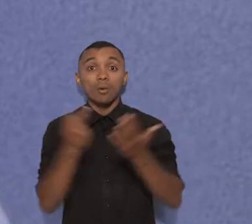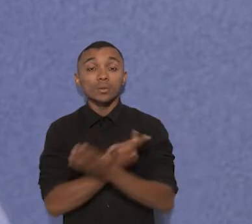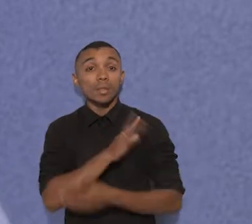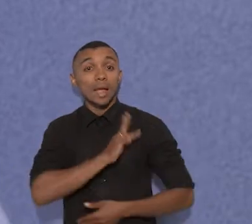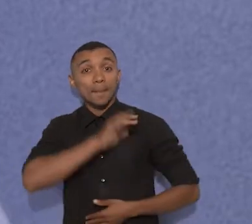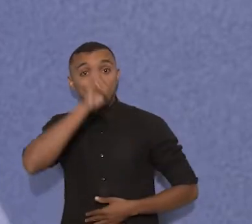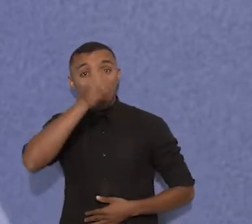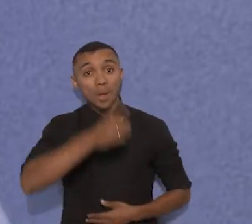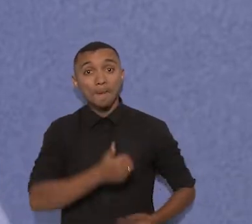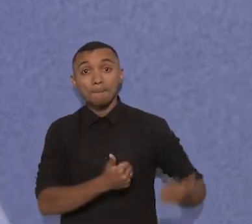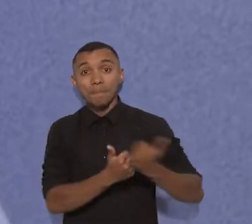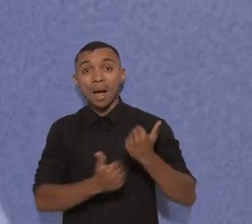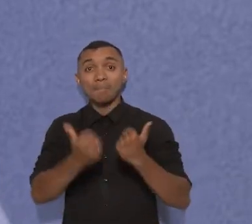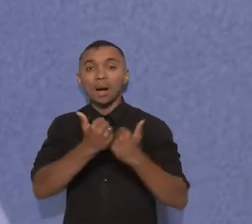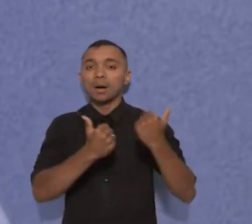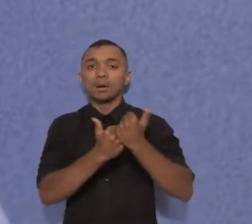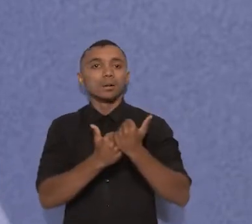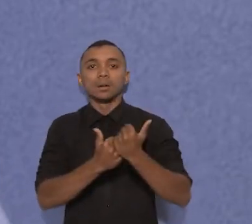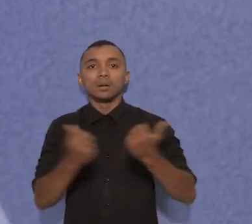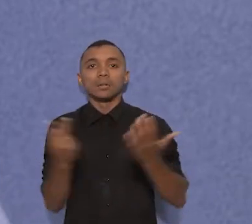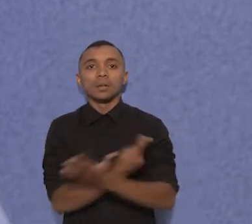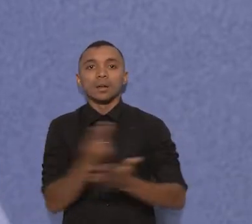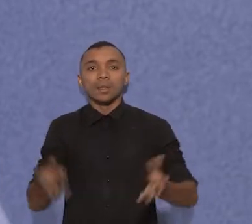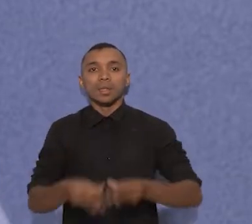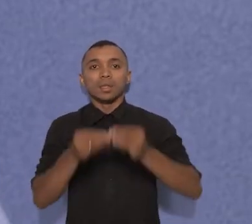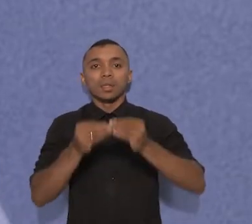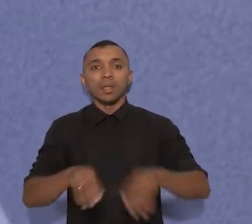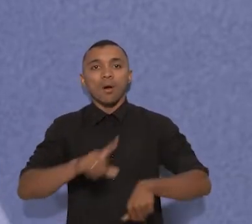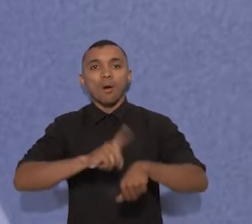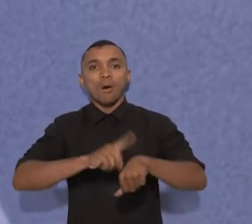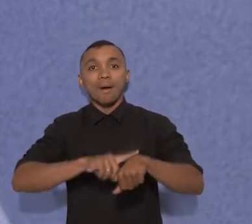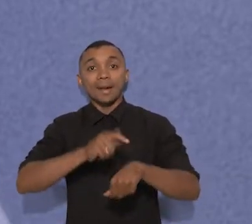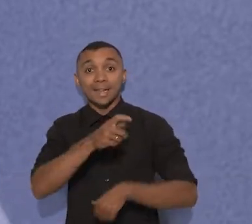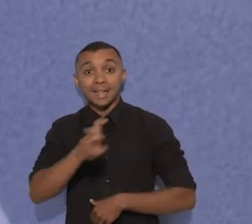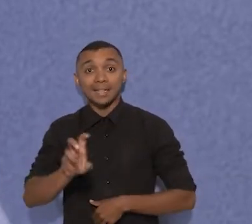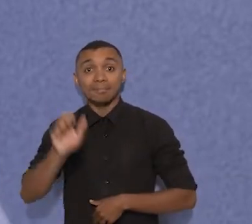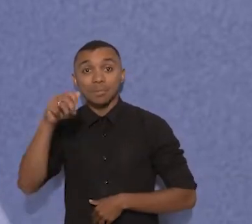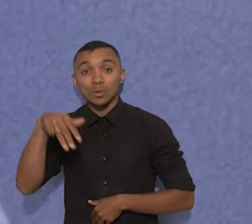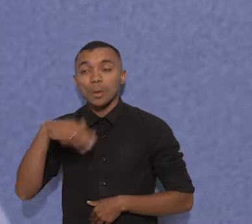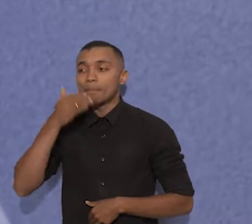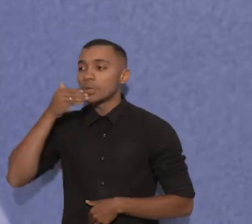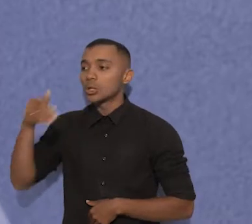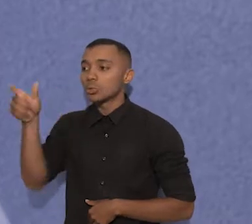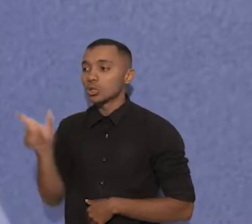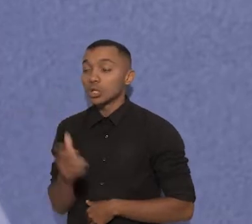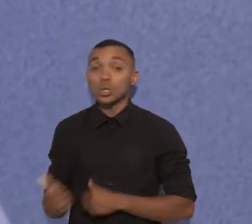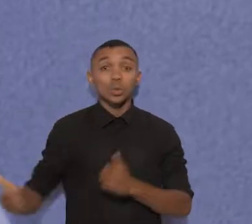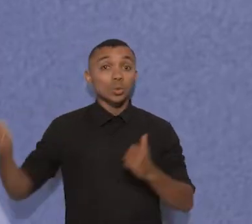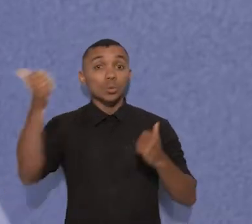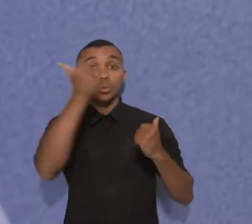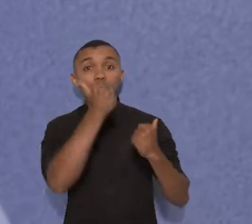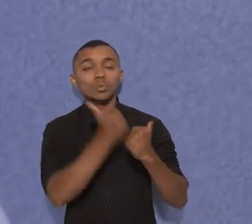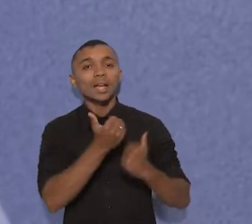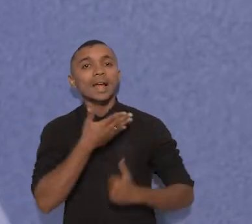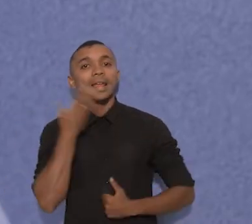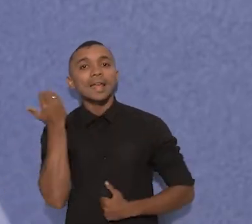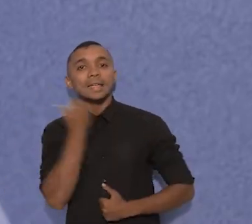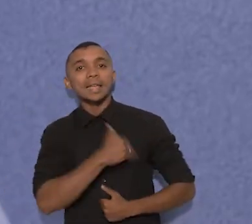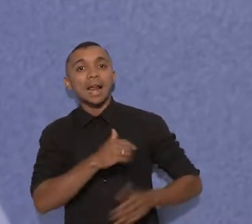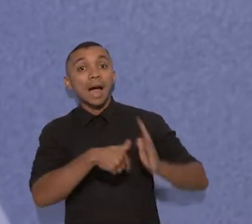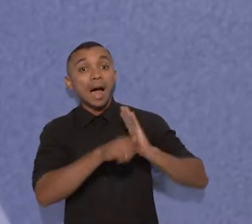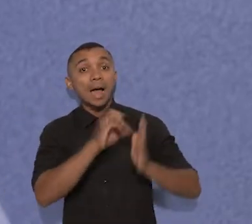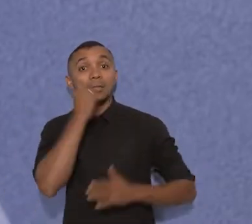fez, ele estragou de novo o Ceará contra o Fortaleza. Nos últimos 15 minutos, quando ele colocou o Matheus Peixoto e o Sobral, as chances do Ceará, que eram